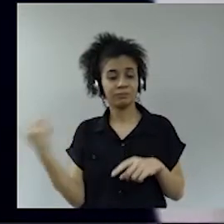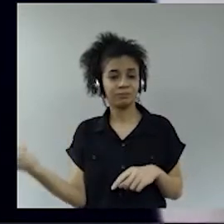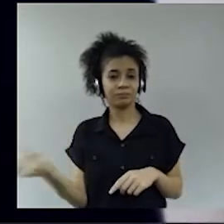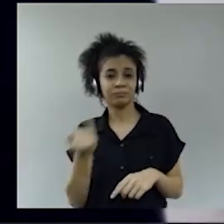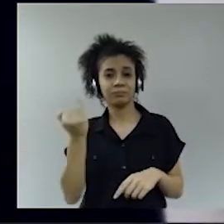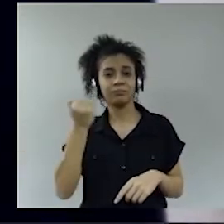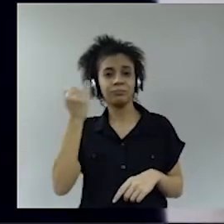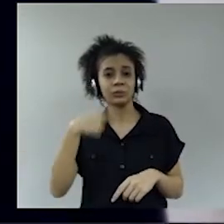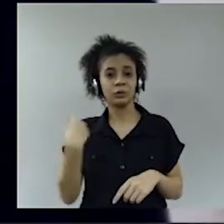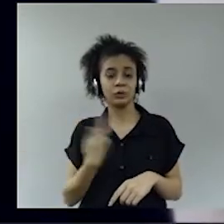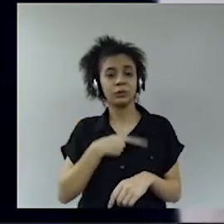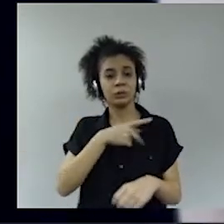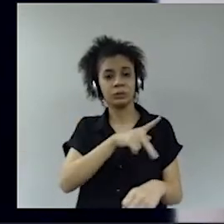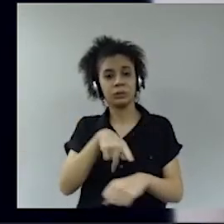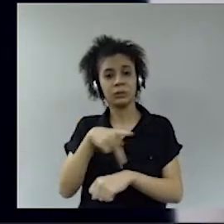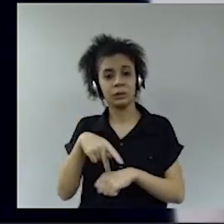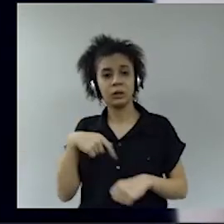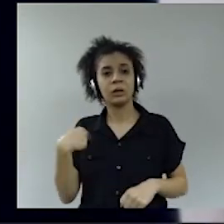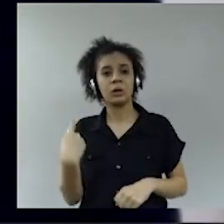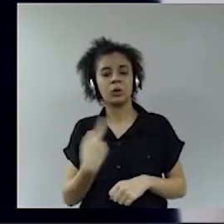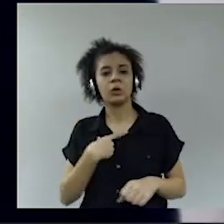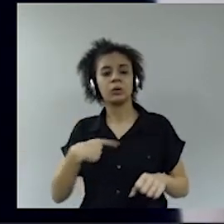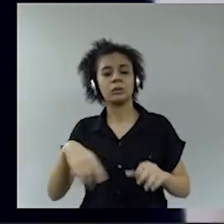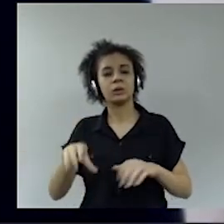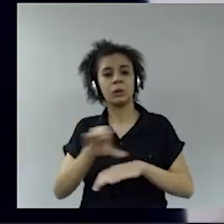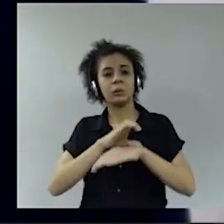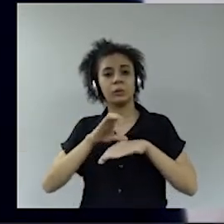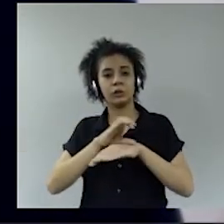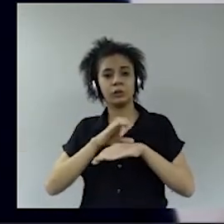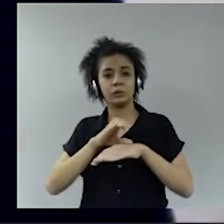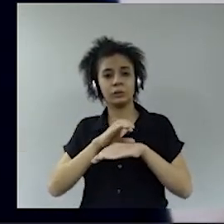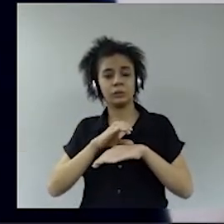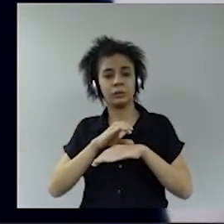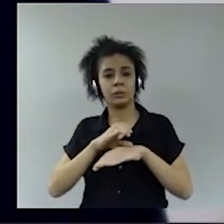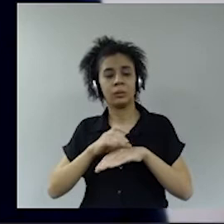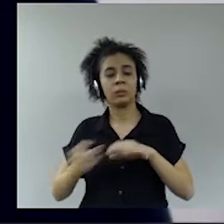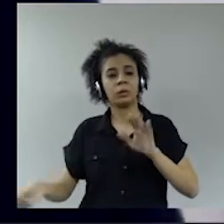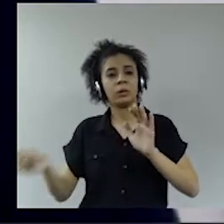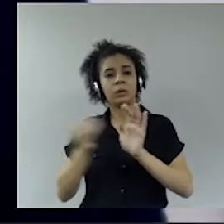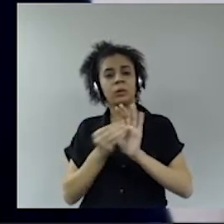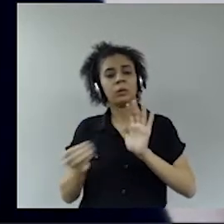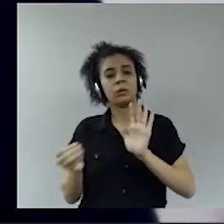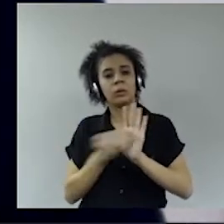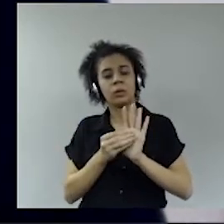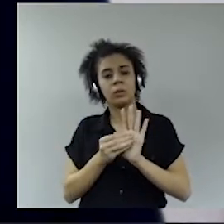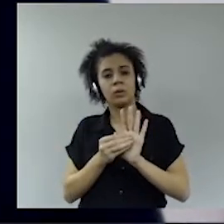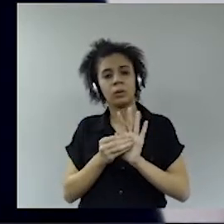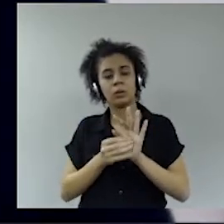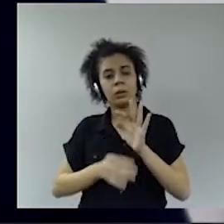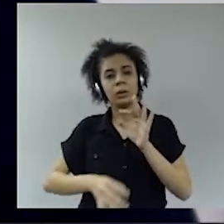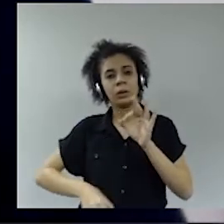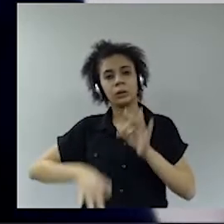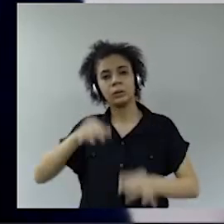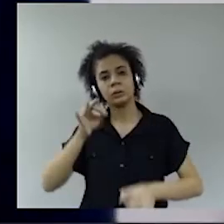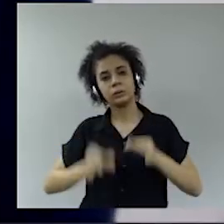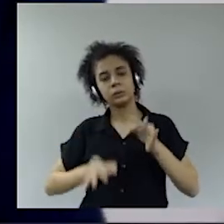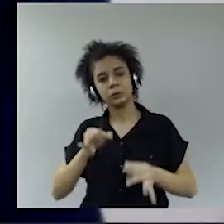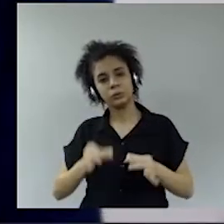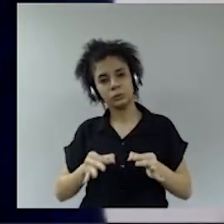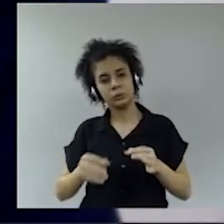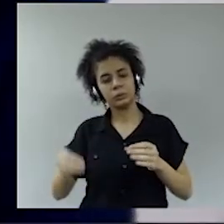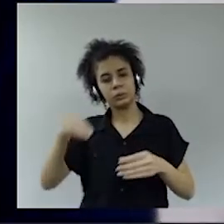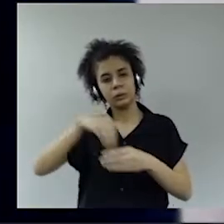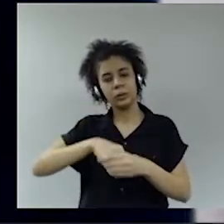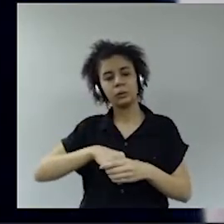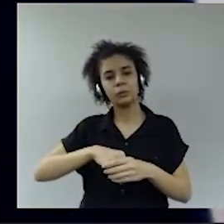no nosso país e na nossa Constituição, a instituição do Tribunal do Júri. Passados